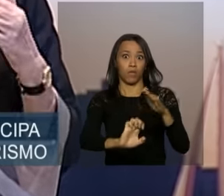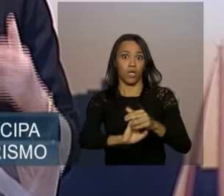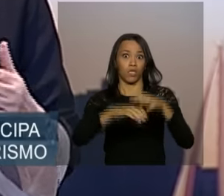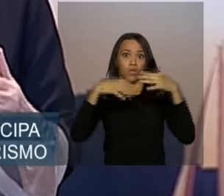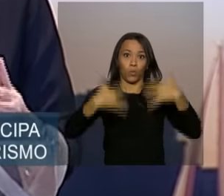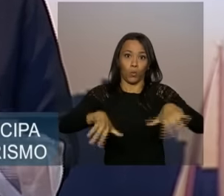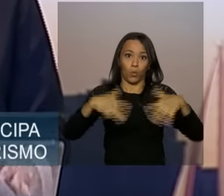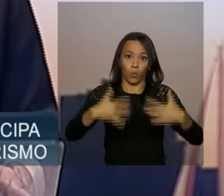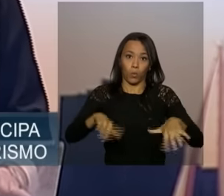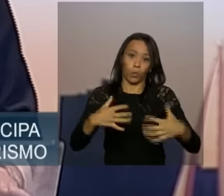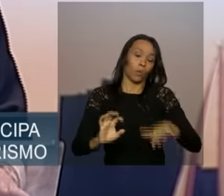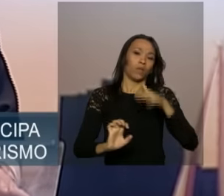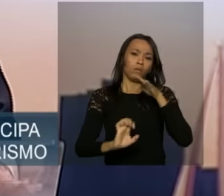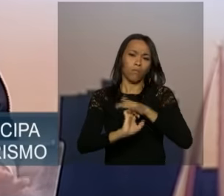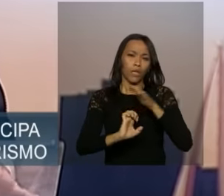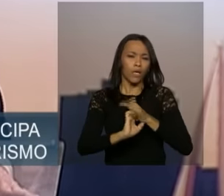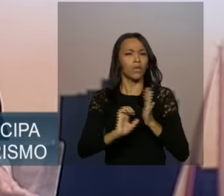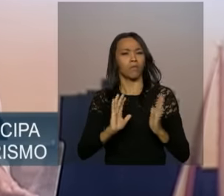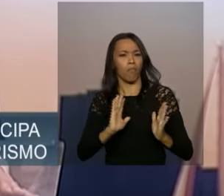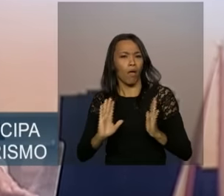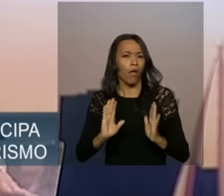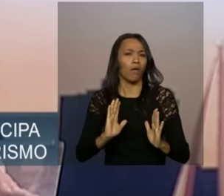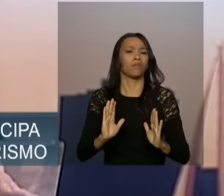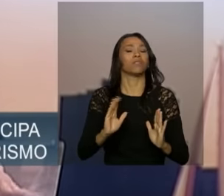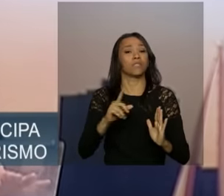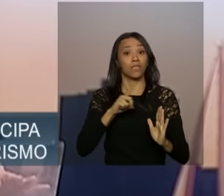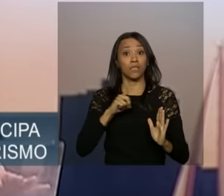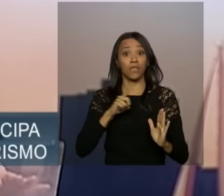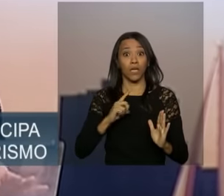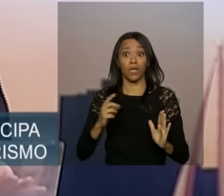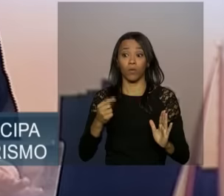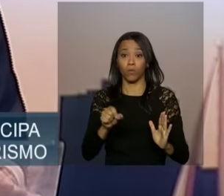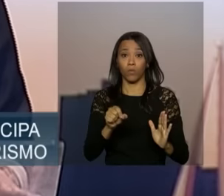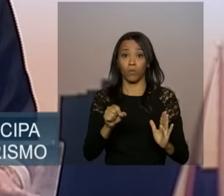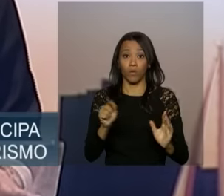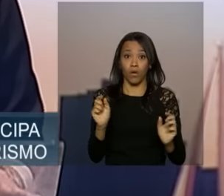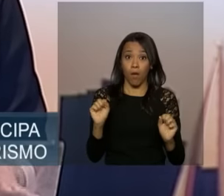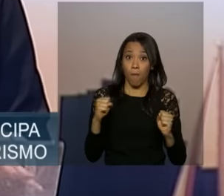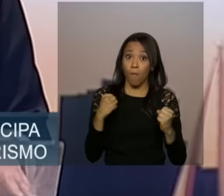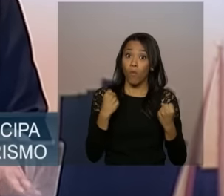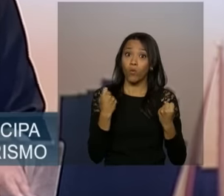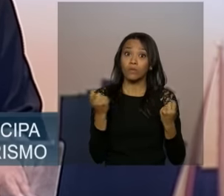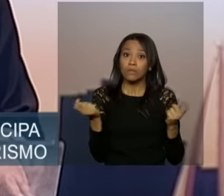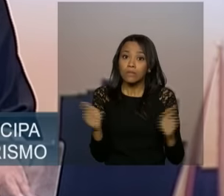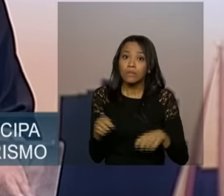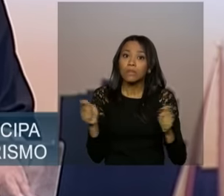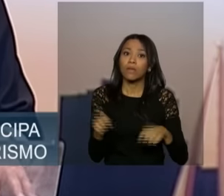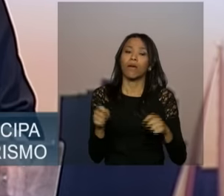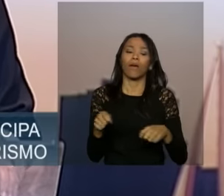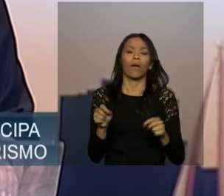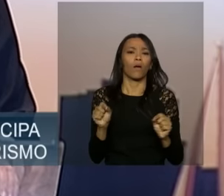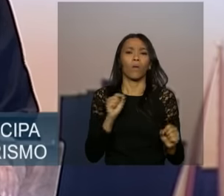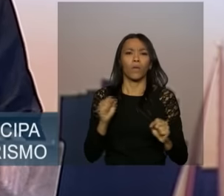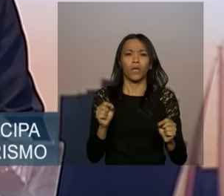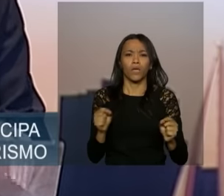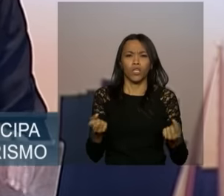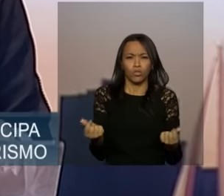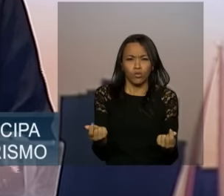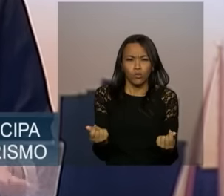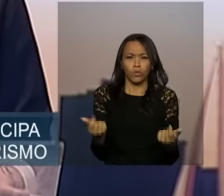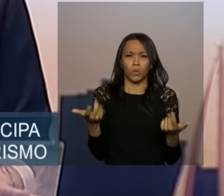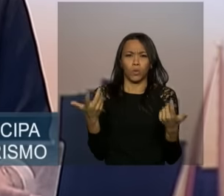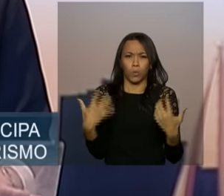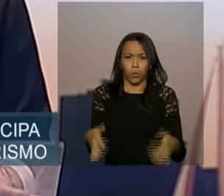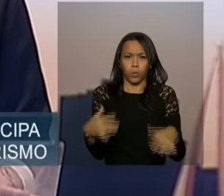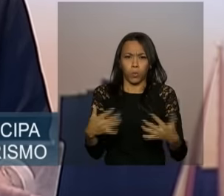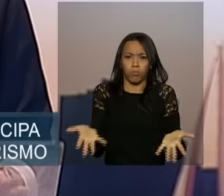empreendimentos, médios, que tem um imenso poder de construir renda e riqueza